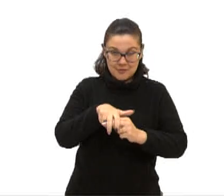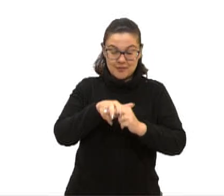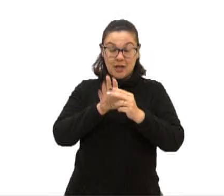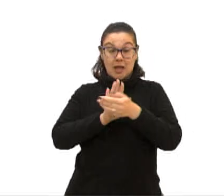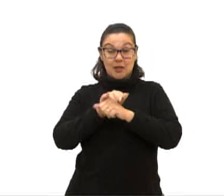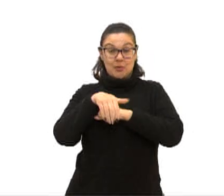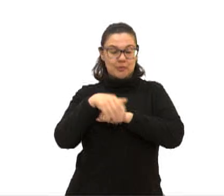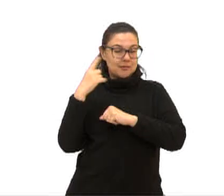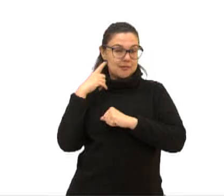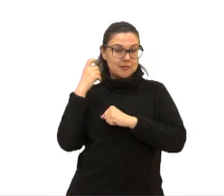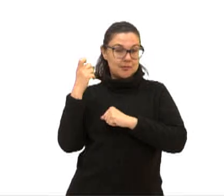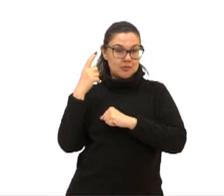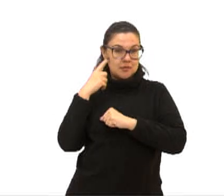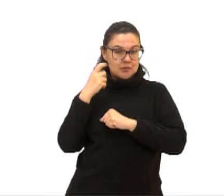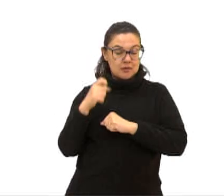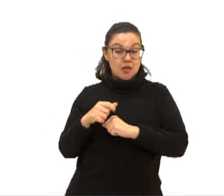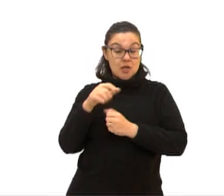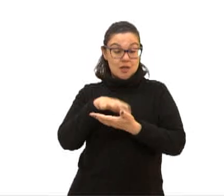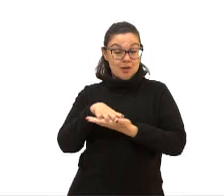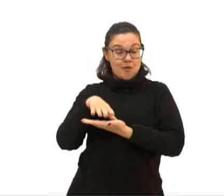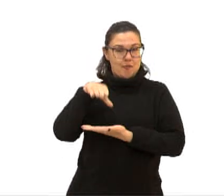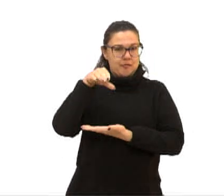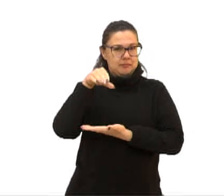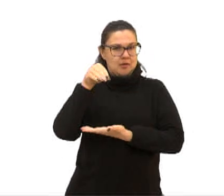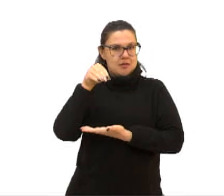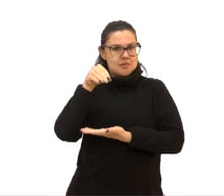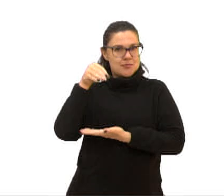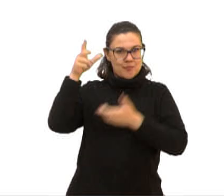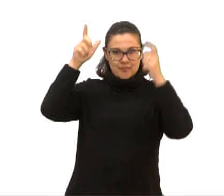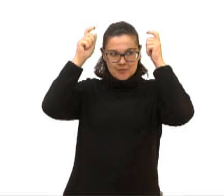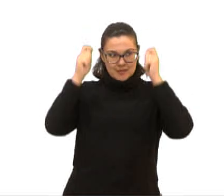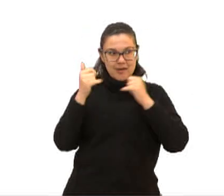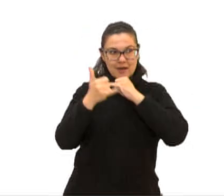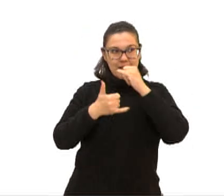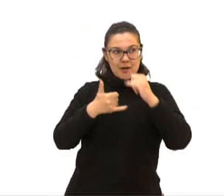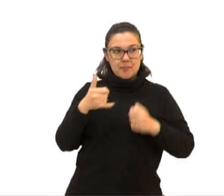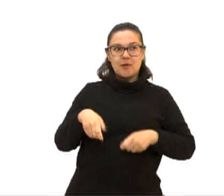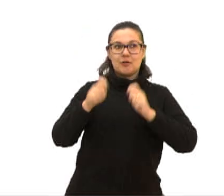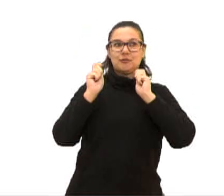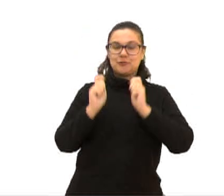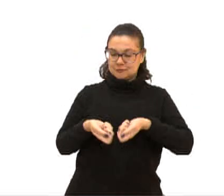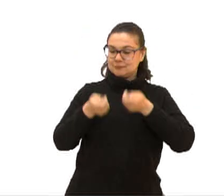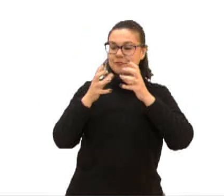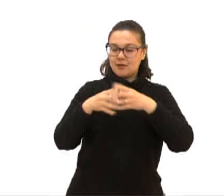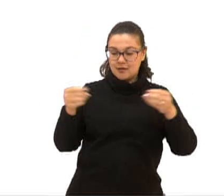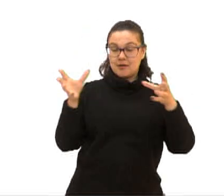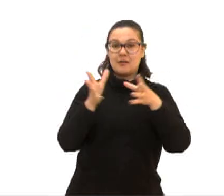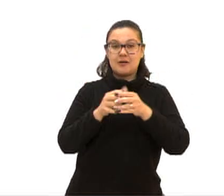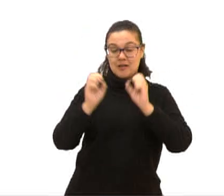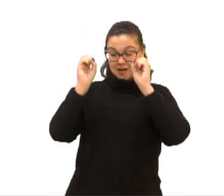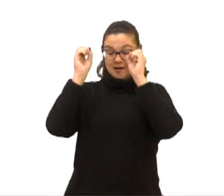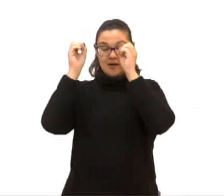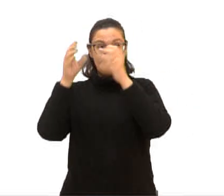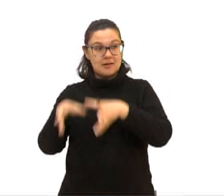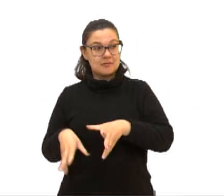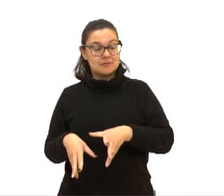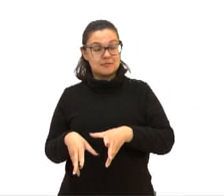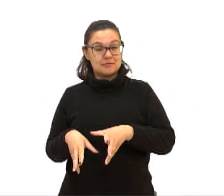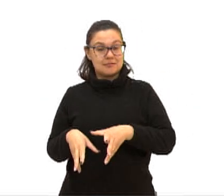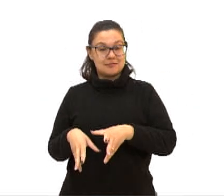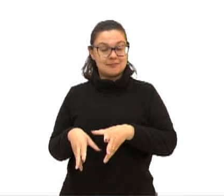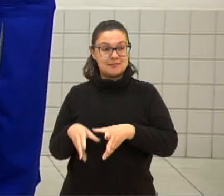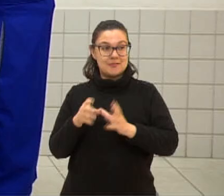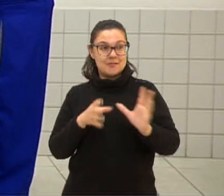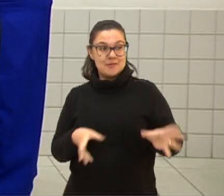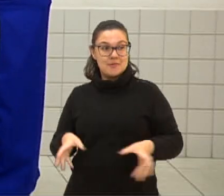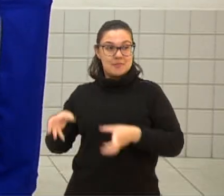compassadamente. Pluft, o fantasminha, brinca com um barco. Depois larga o barco e